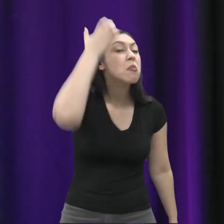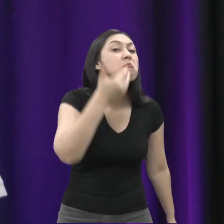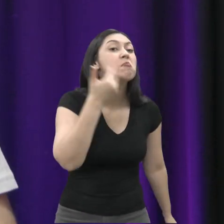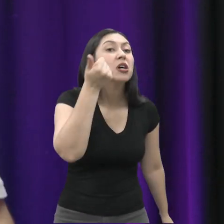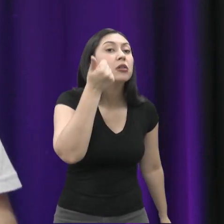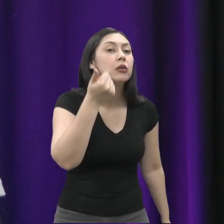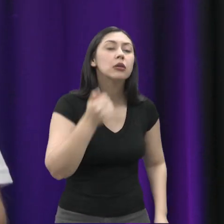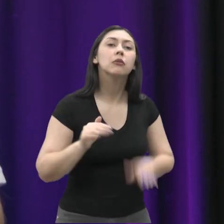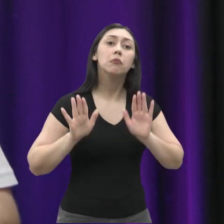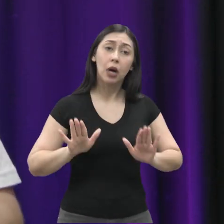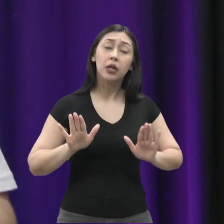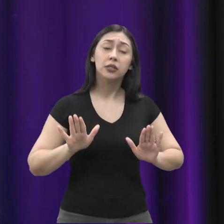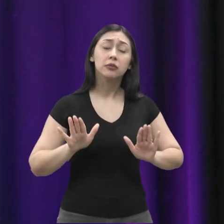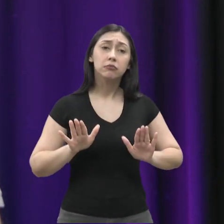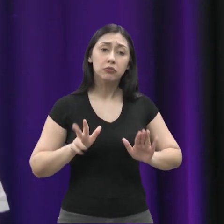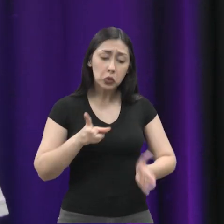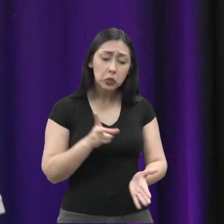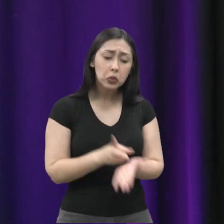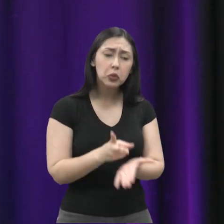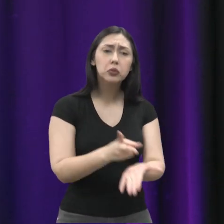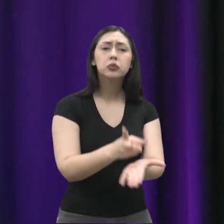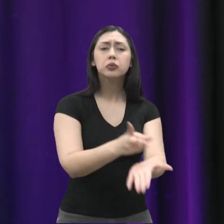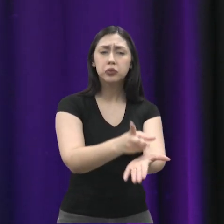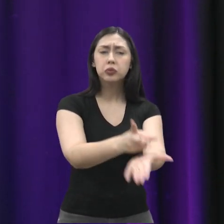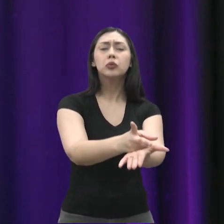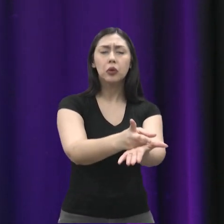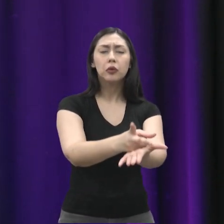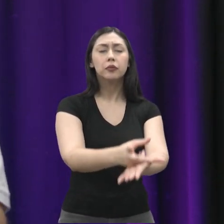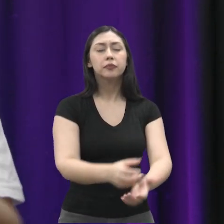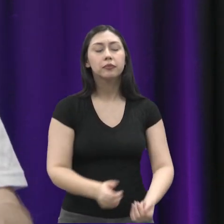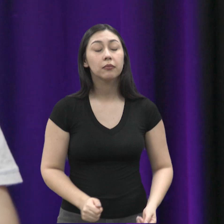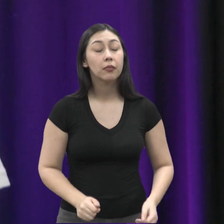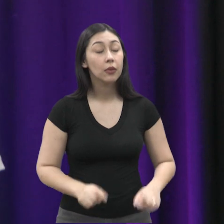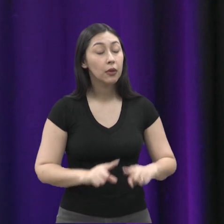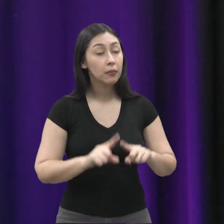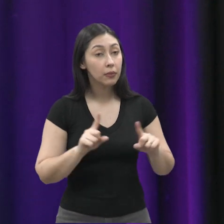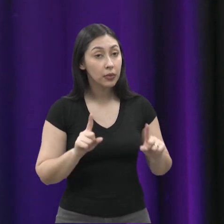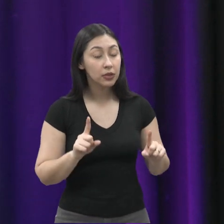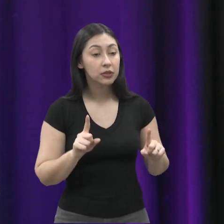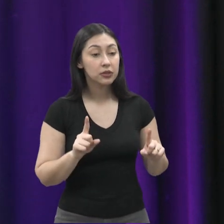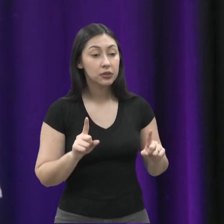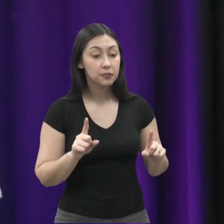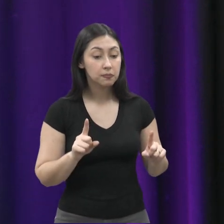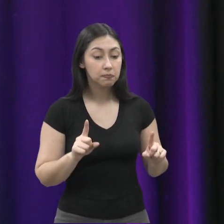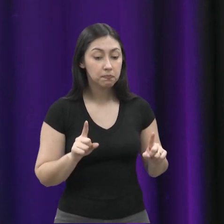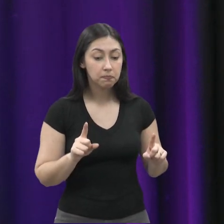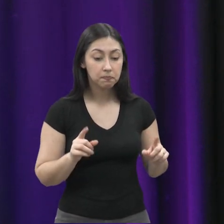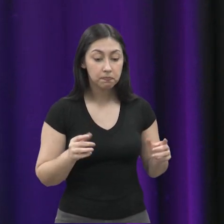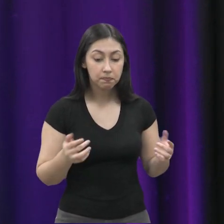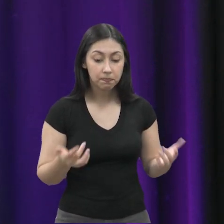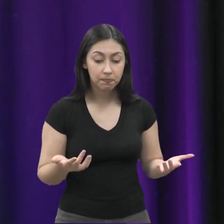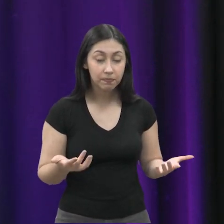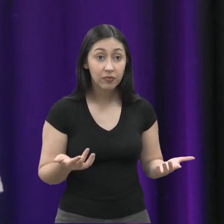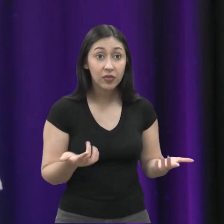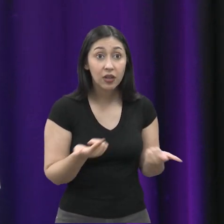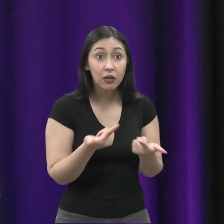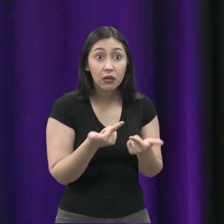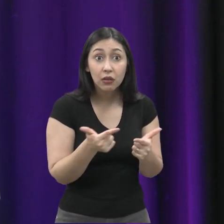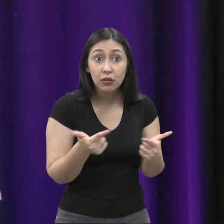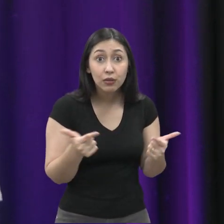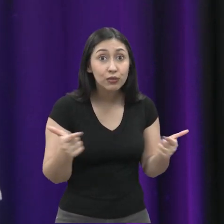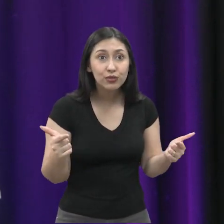imperador, mas consolidou-se a república. Porém, a gente não